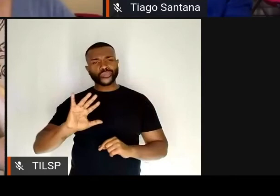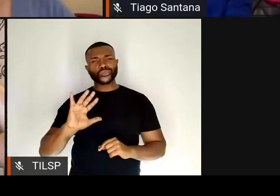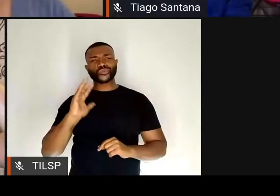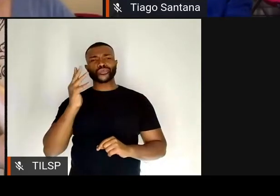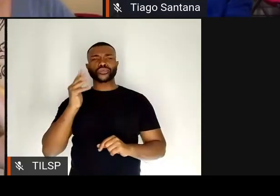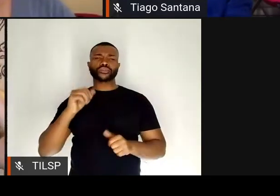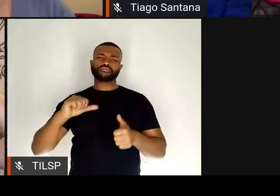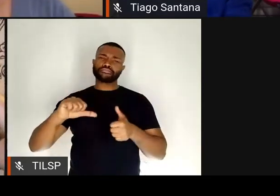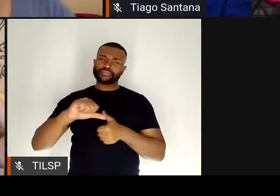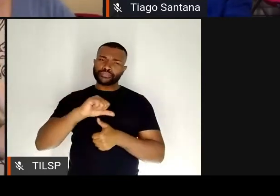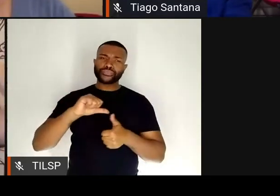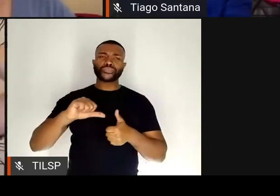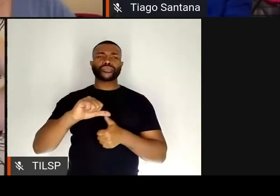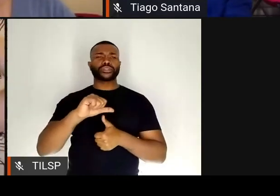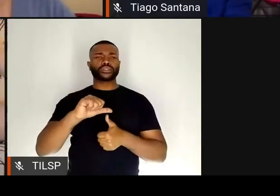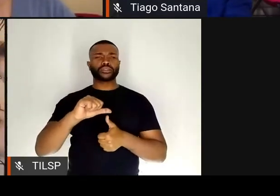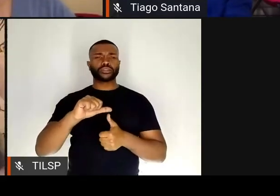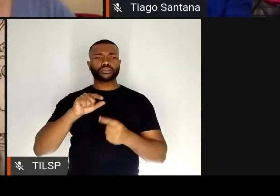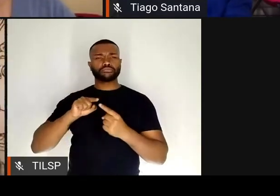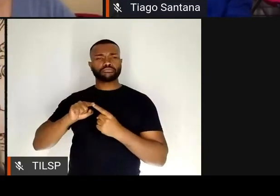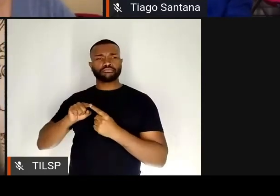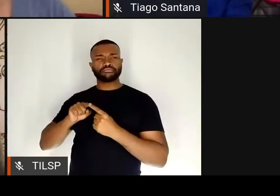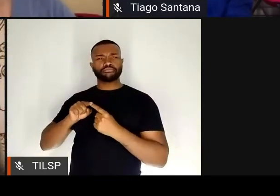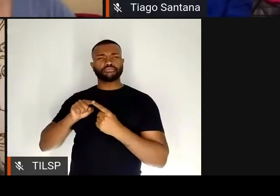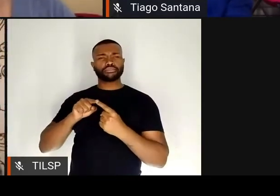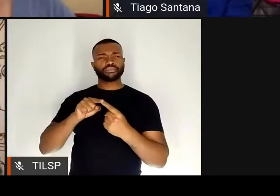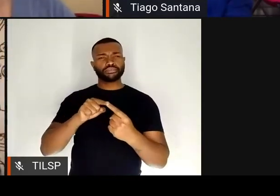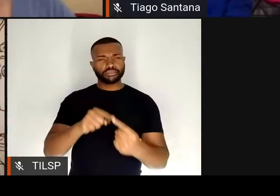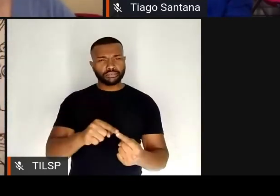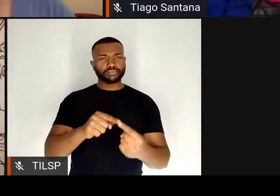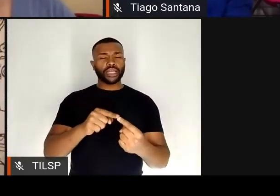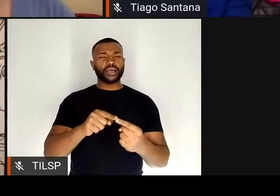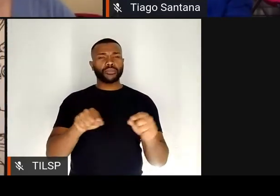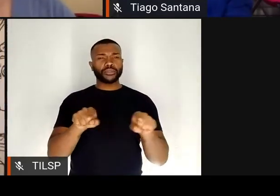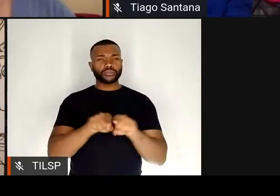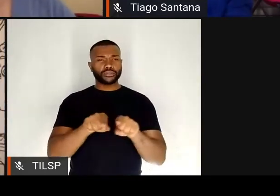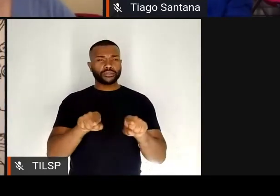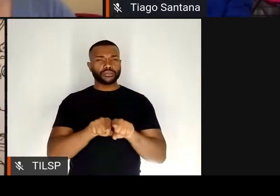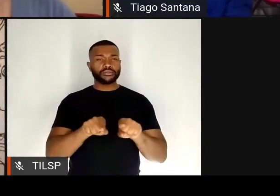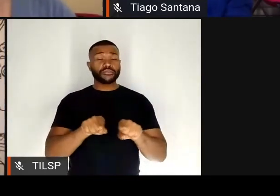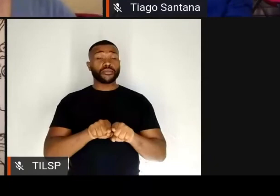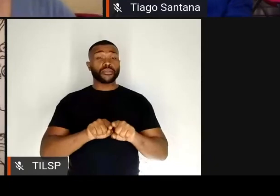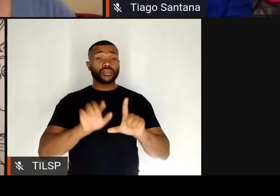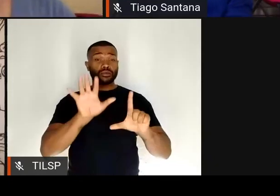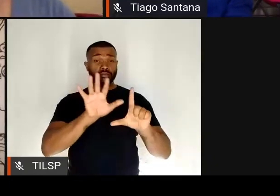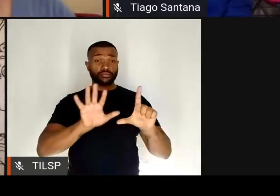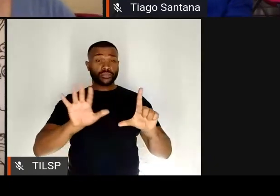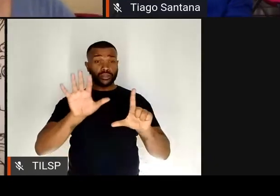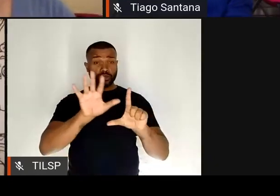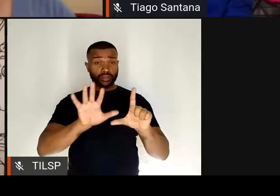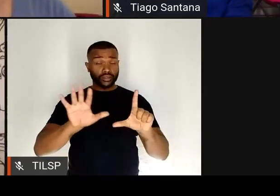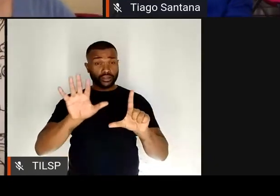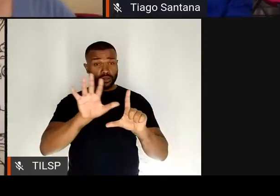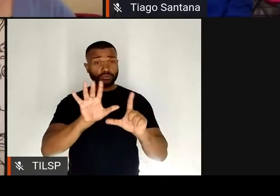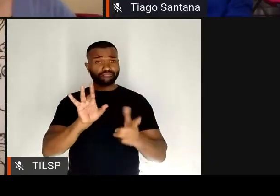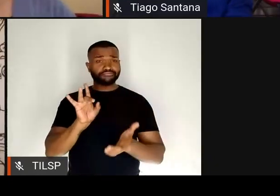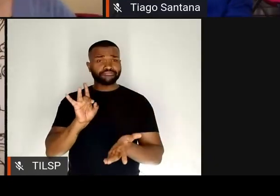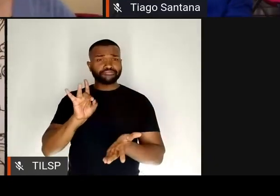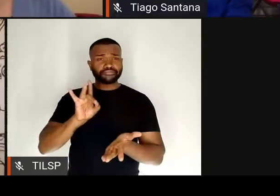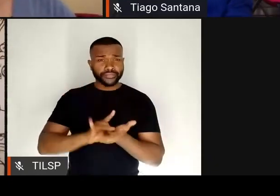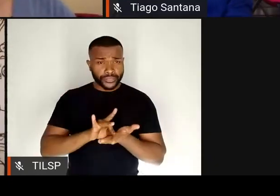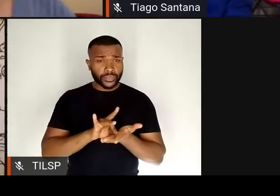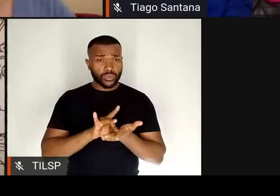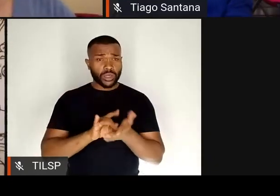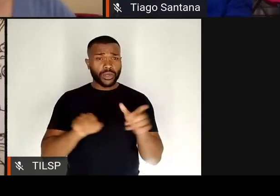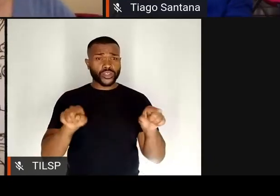desconstrução, né? Quer dizer, no sentido do questionamento sobre a imagem como registro efetivo de um momento